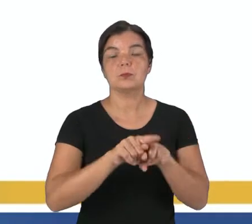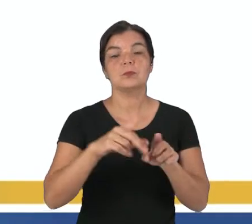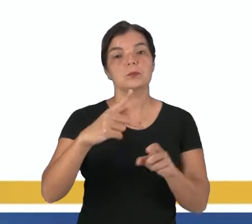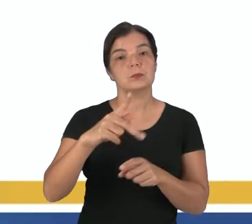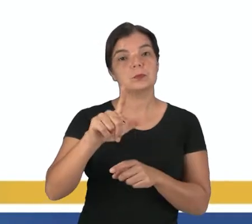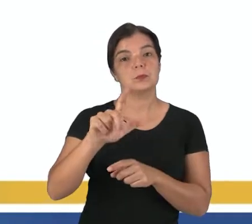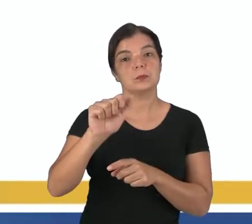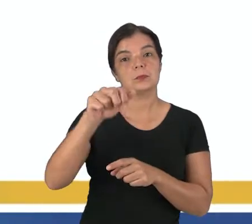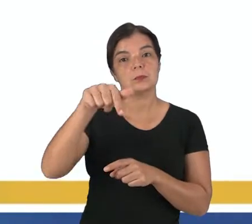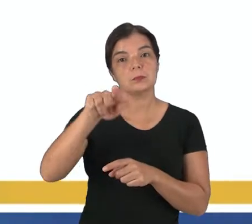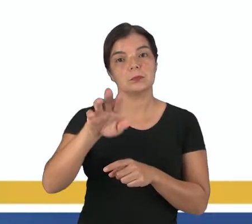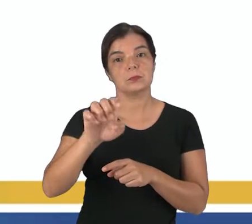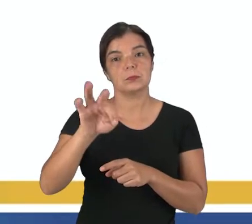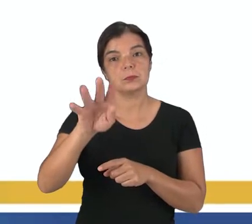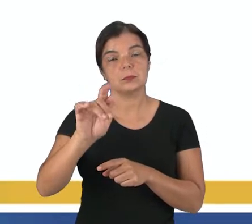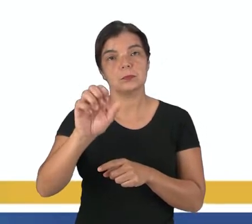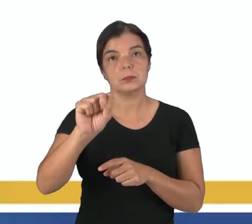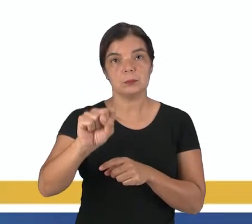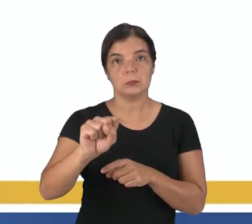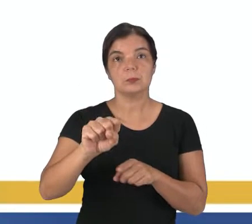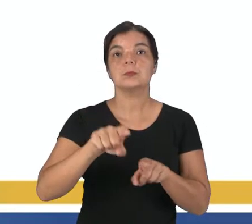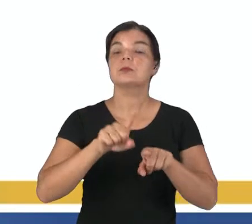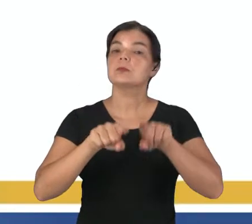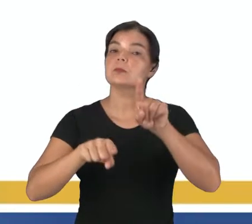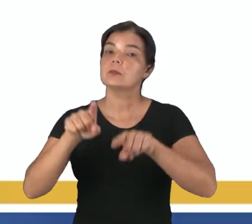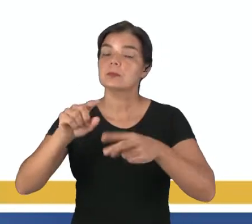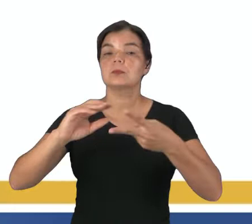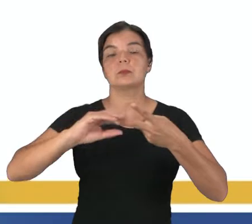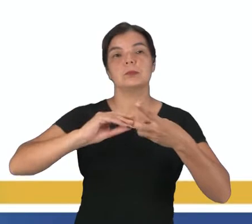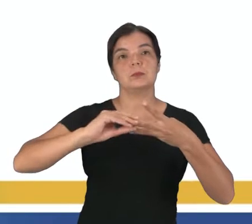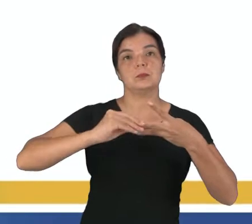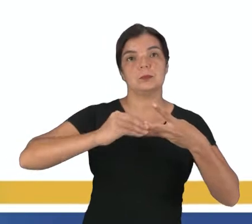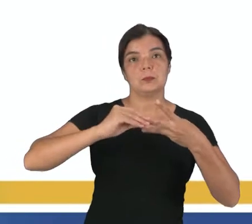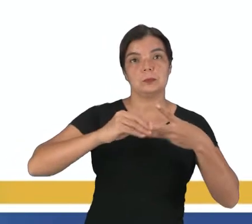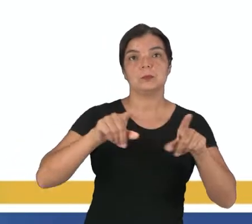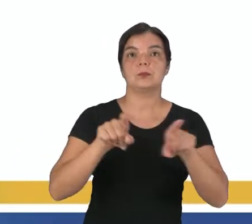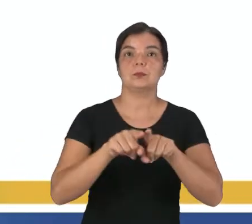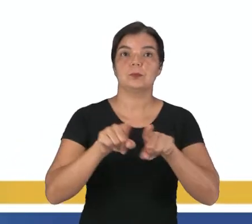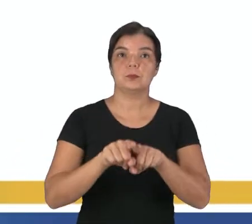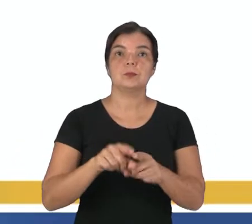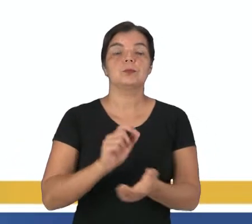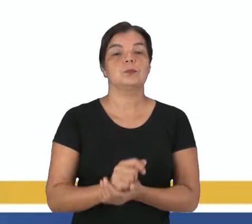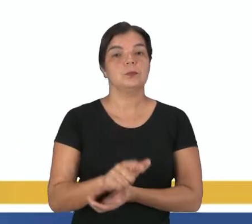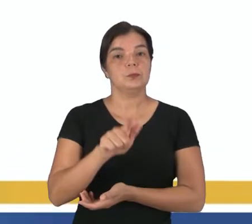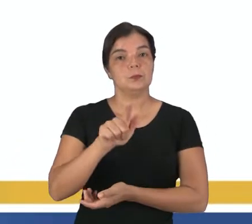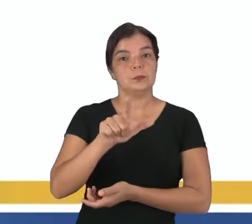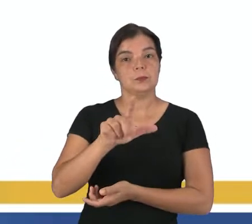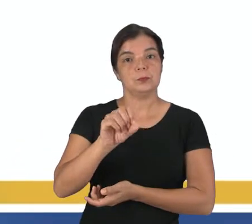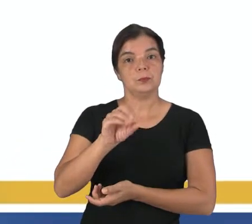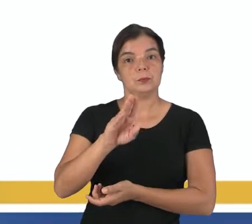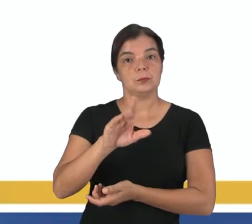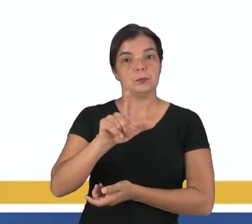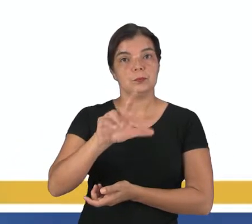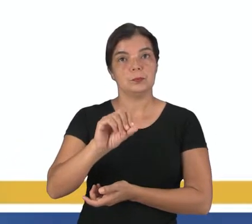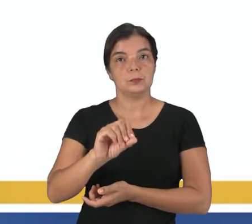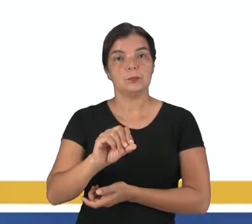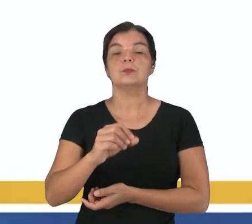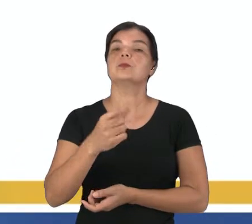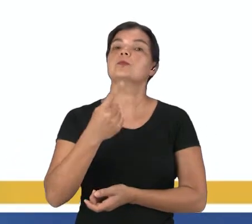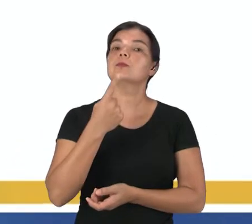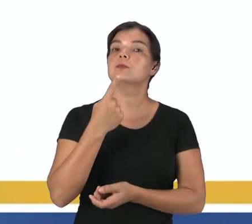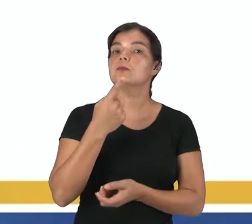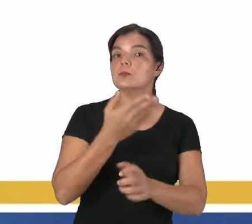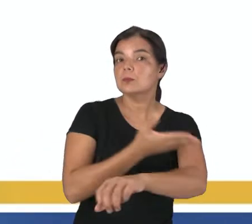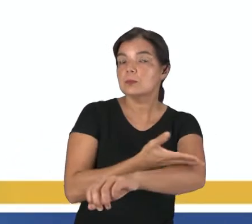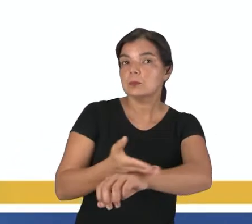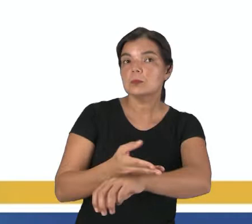as plaquetas, que são fragmentos celulares. Os glóbulos brancos e as plaquetas, eles representam em